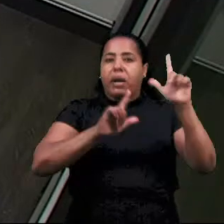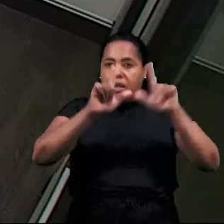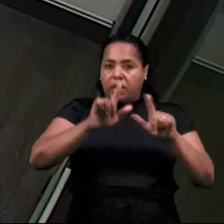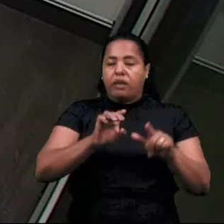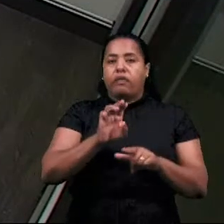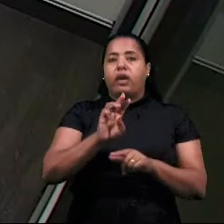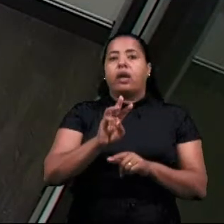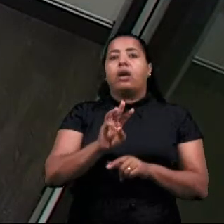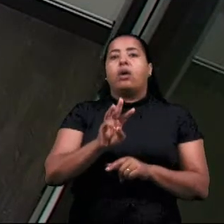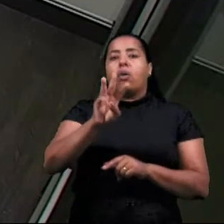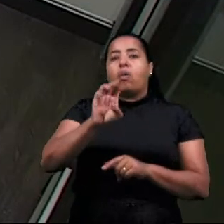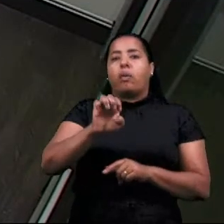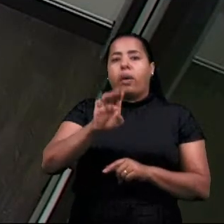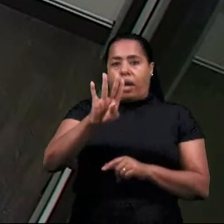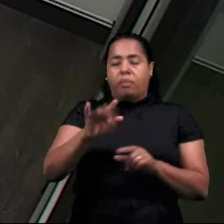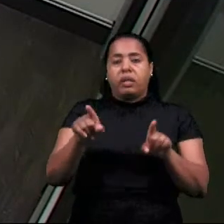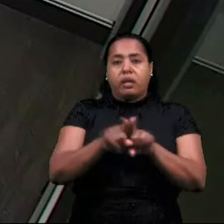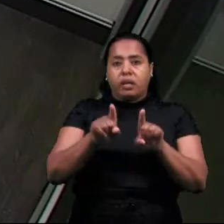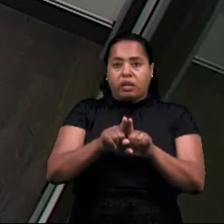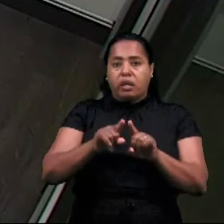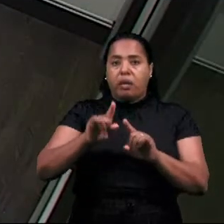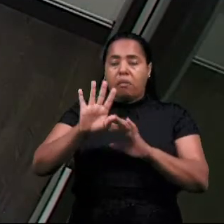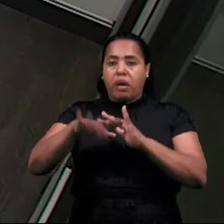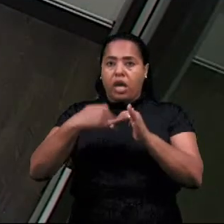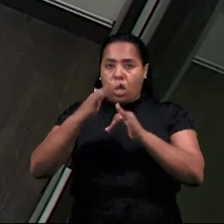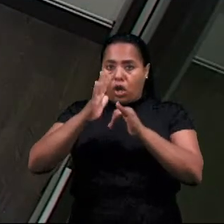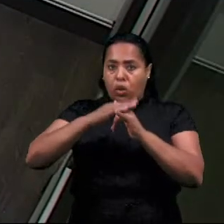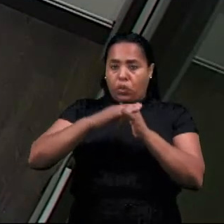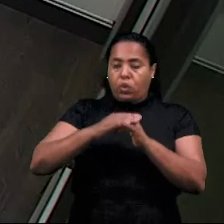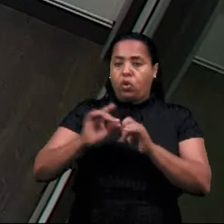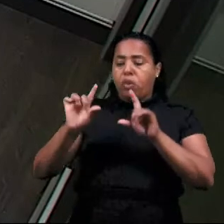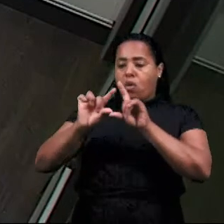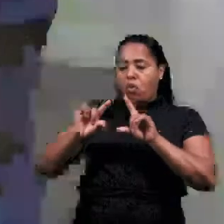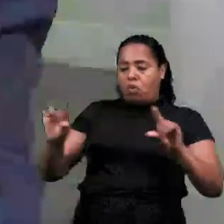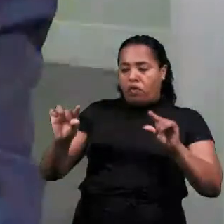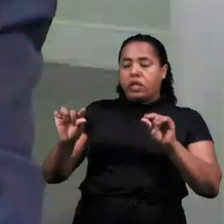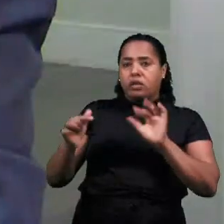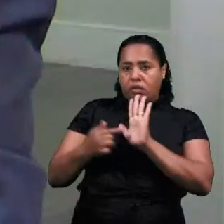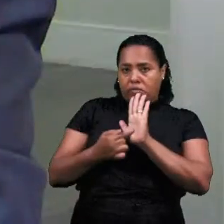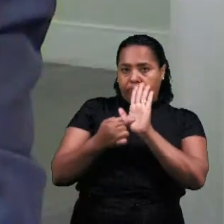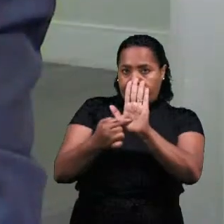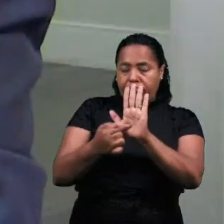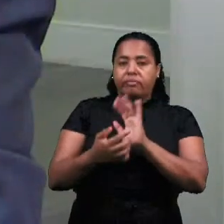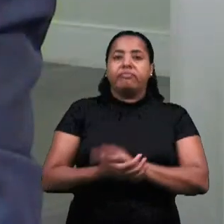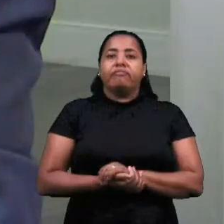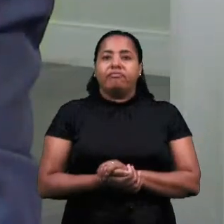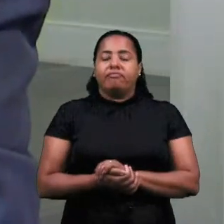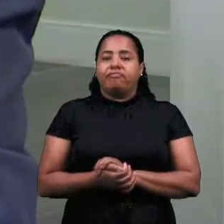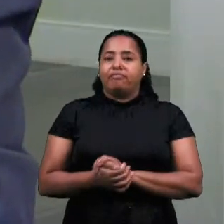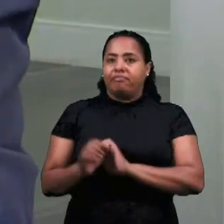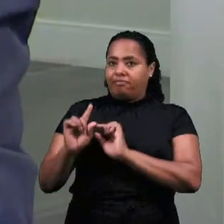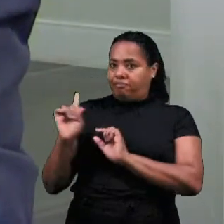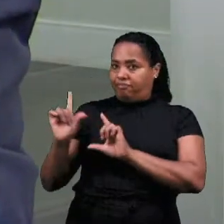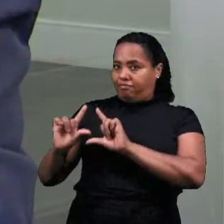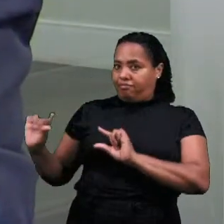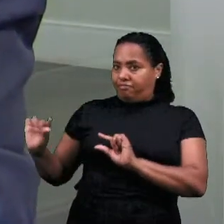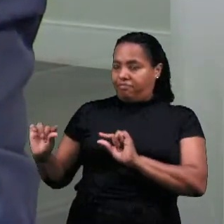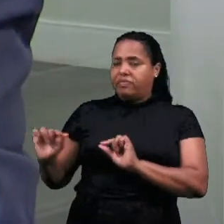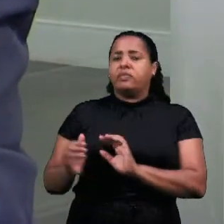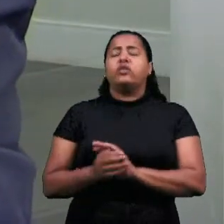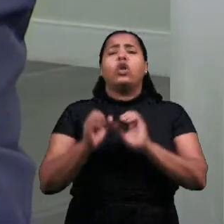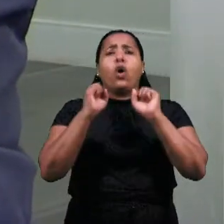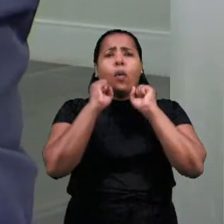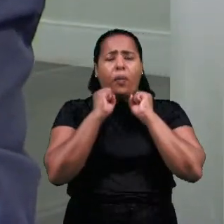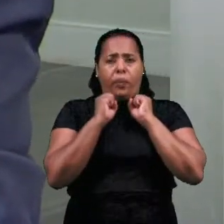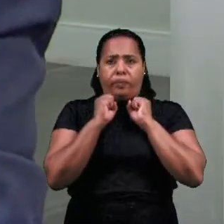nos acompanhando pelo YouTube, o versículo vai aparecer para os irmãos. Os irmãos podem abrir as